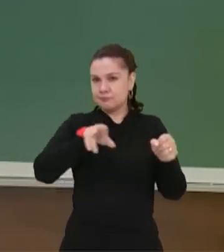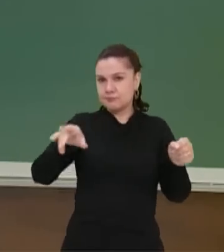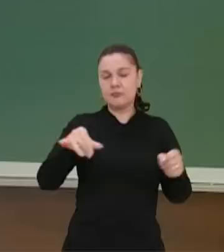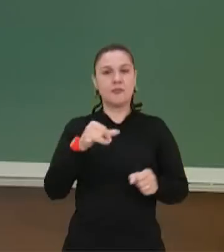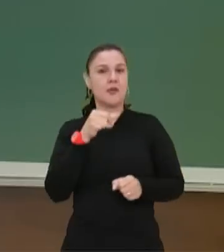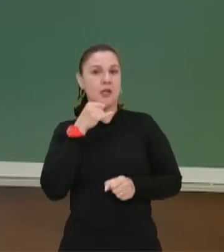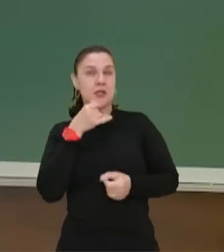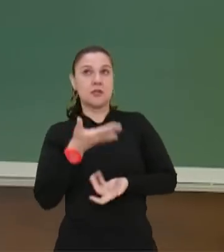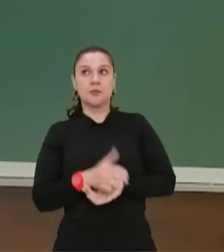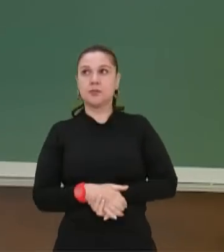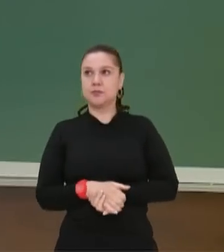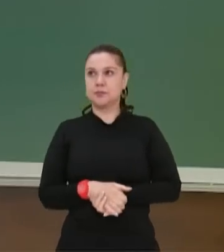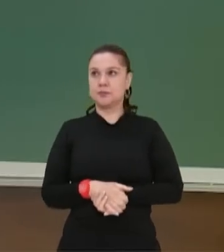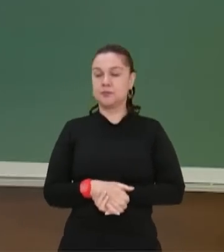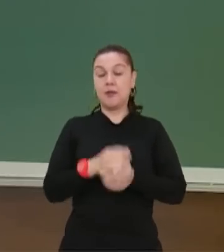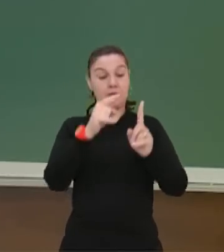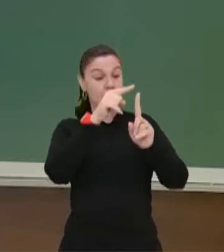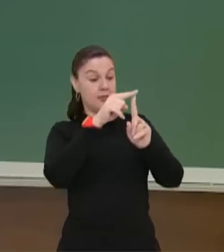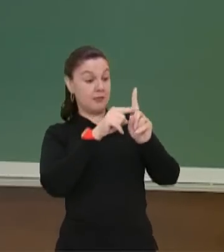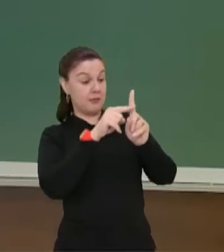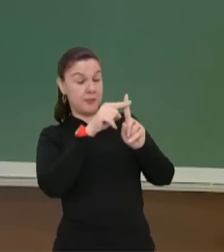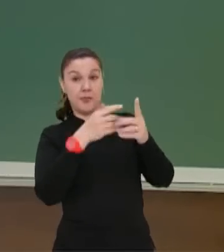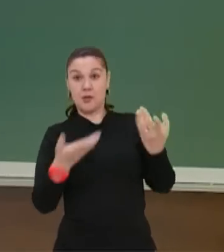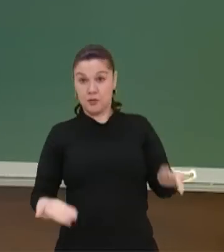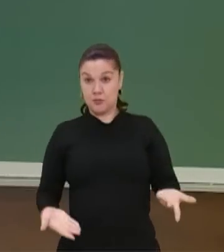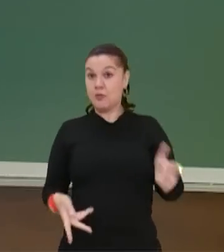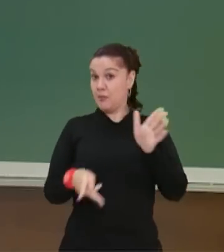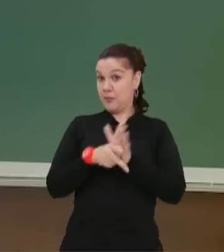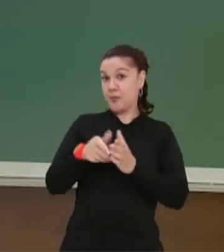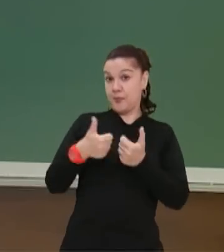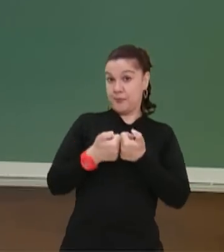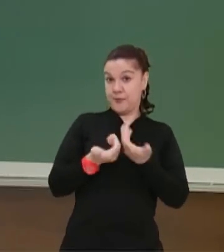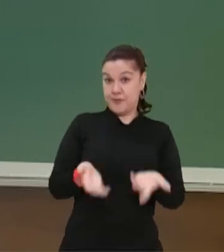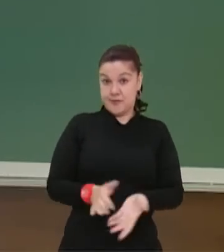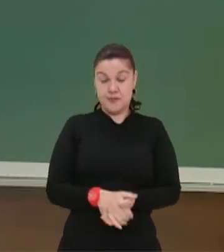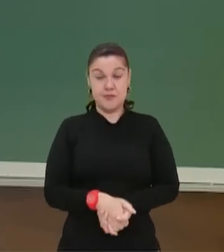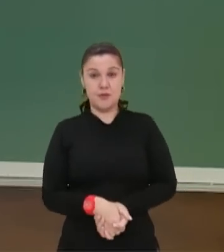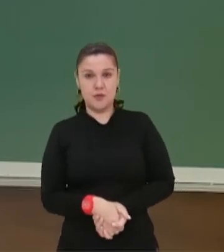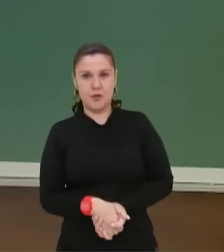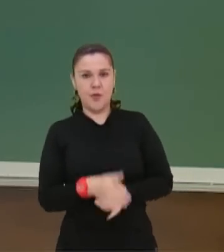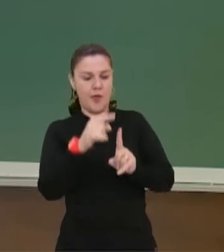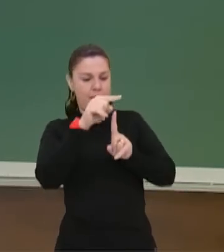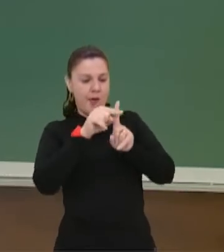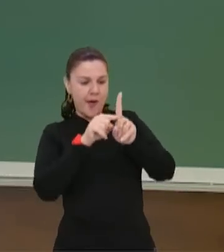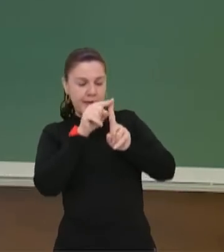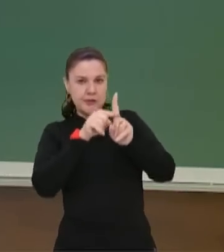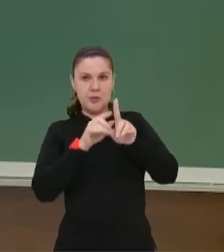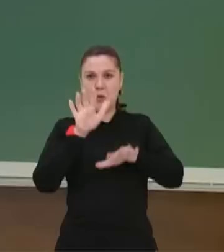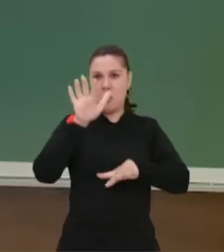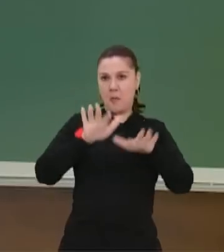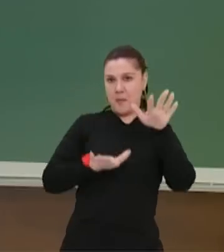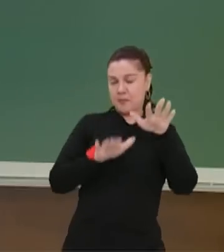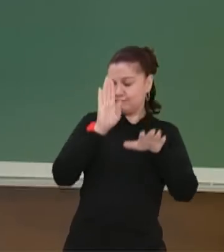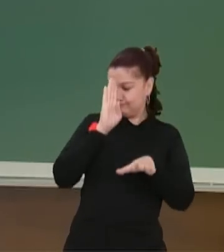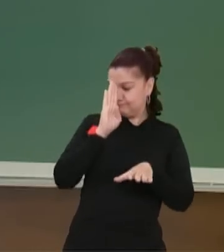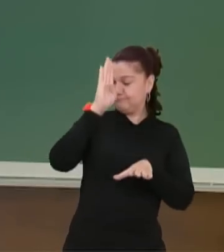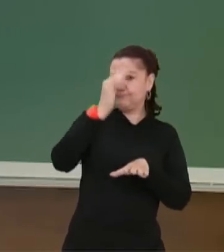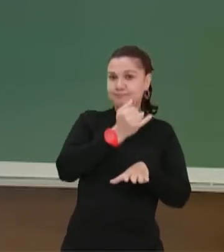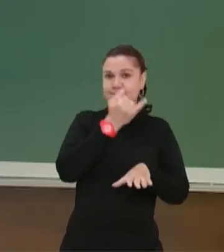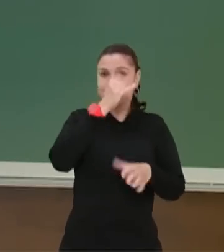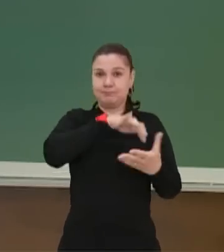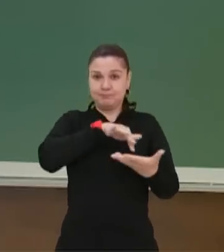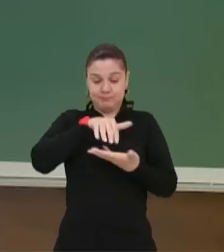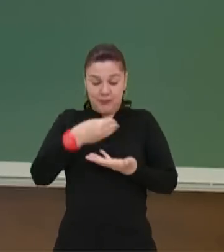por exemplo a temperatura. A temperatura é um fator físico. A temperatura média do nosso planeta é essencial à vida. O